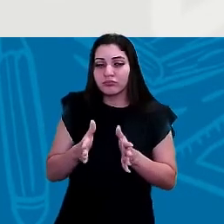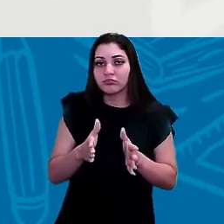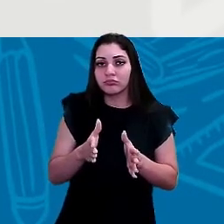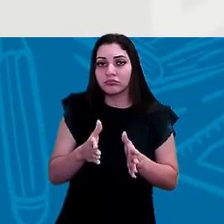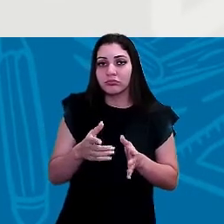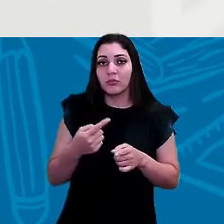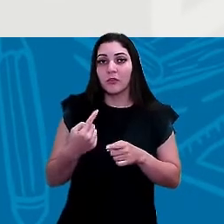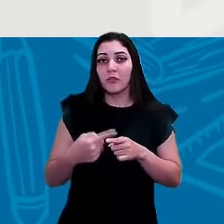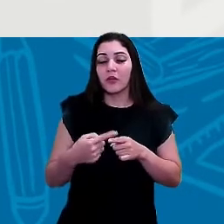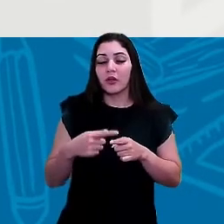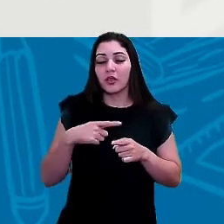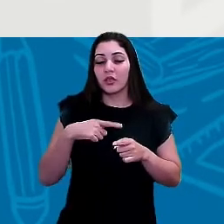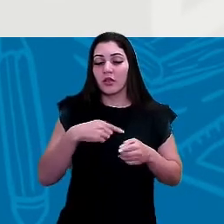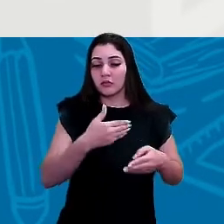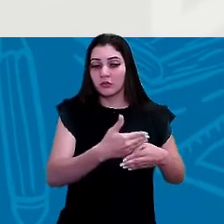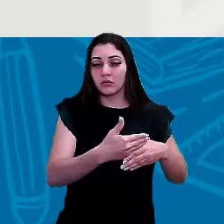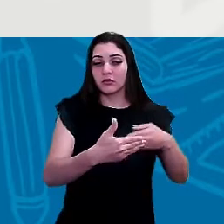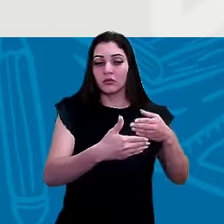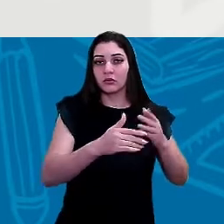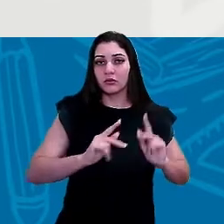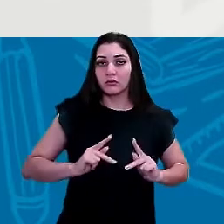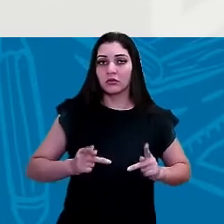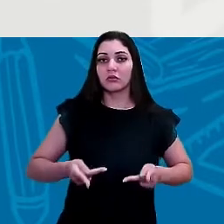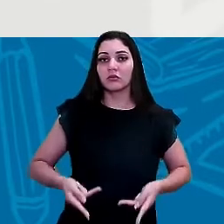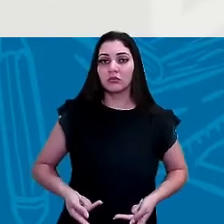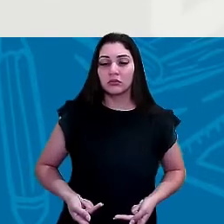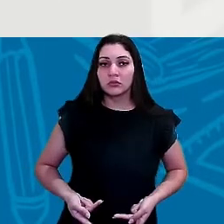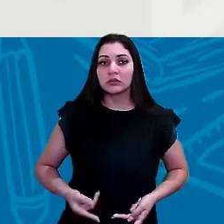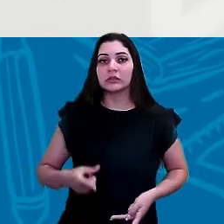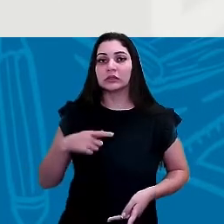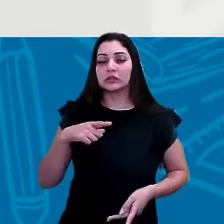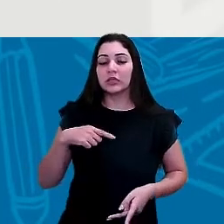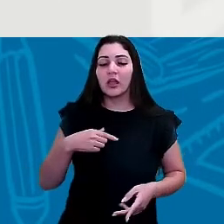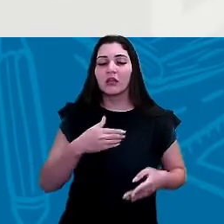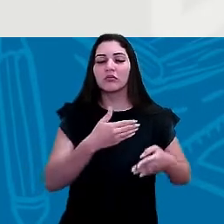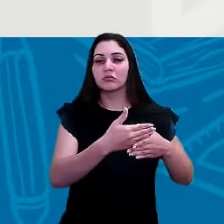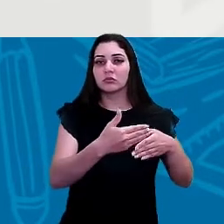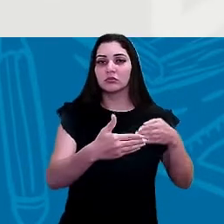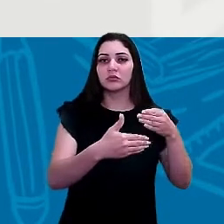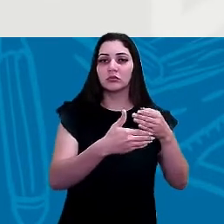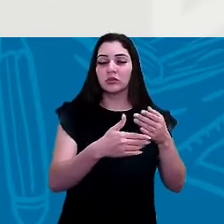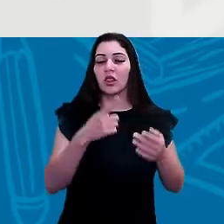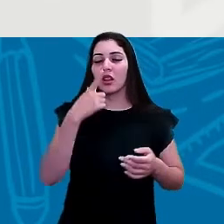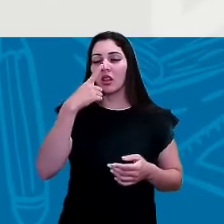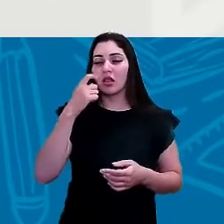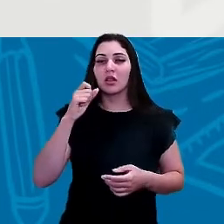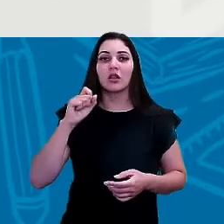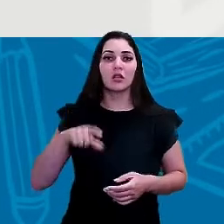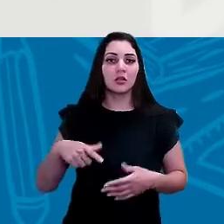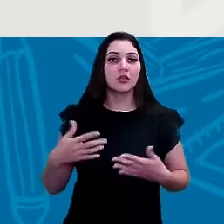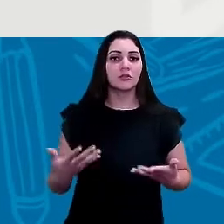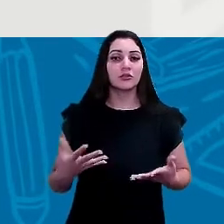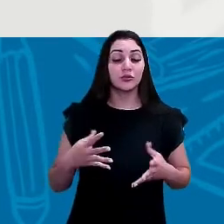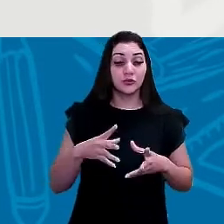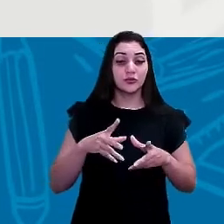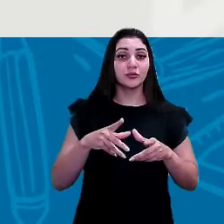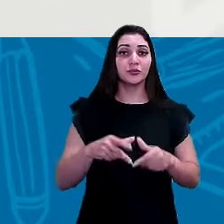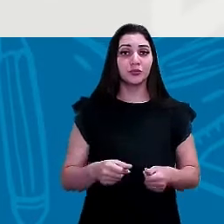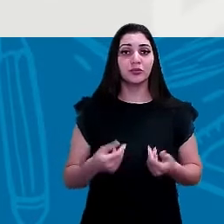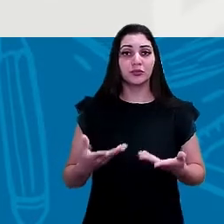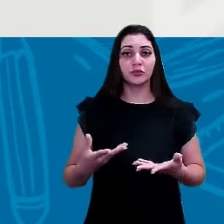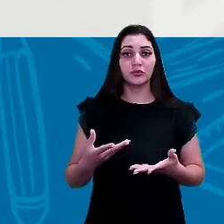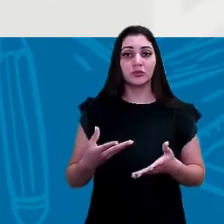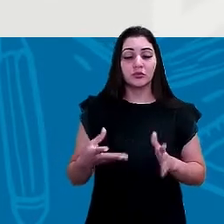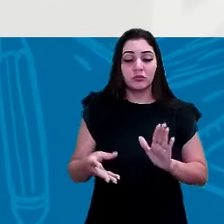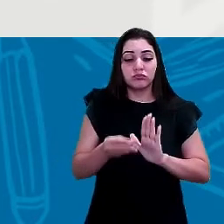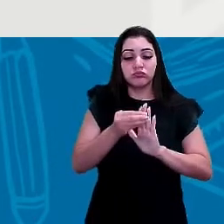ocupações humanas, como assoreado, né? Com detritos de construção, com lixo, com tudo, né, que fica